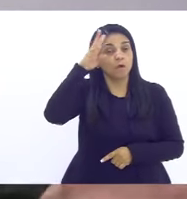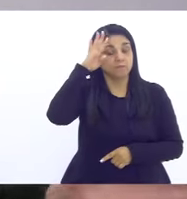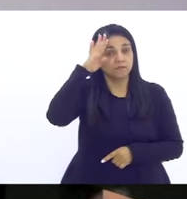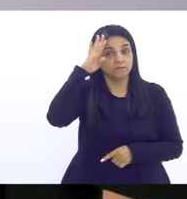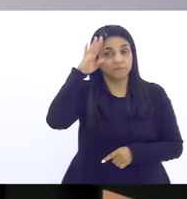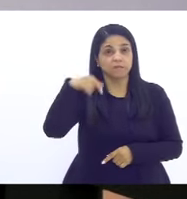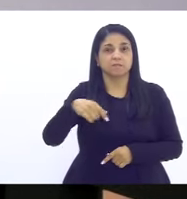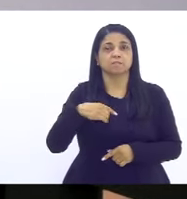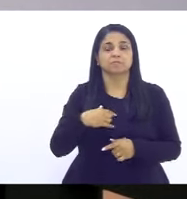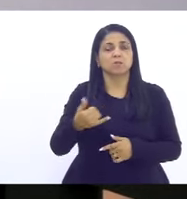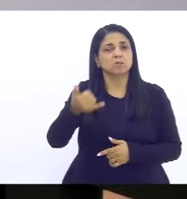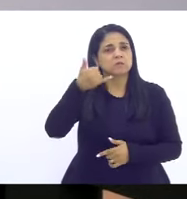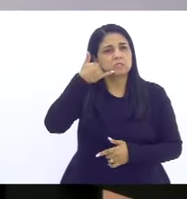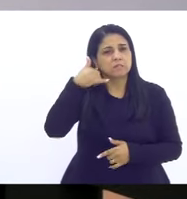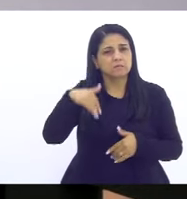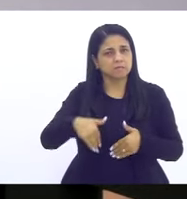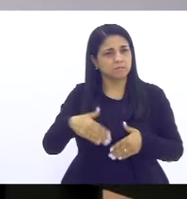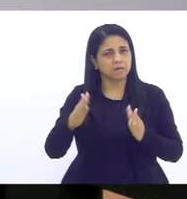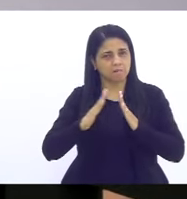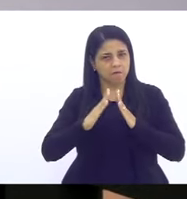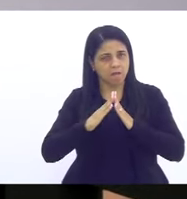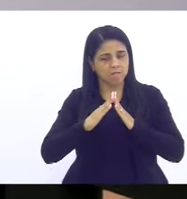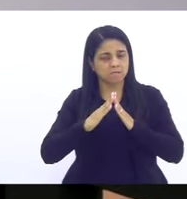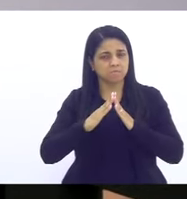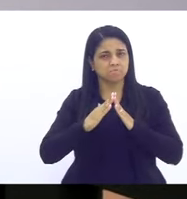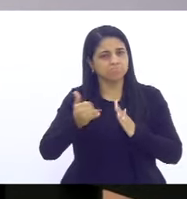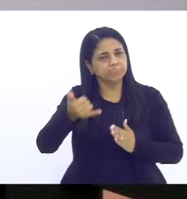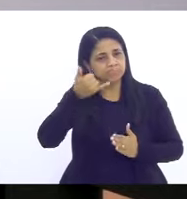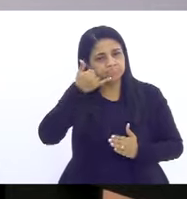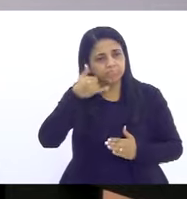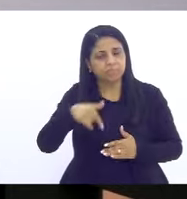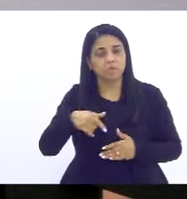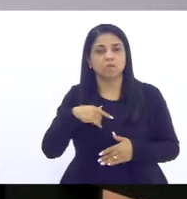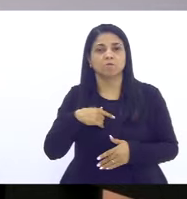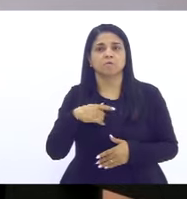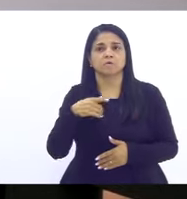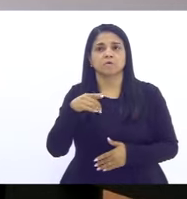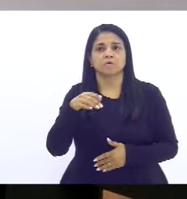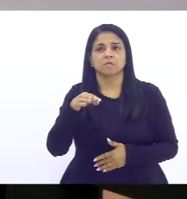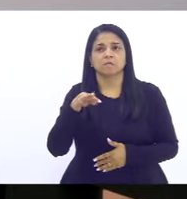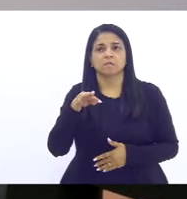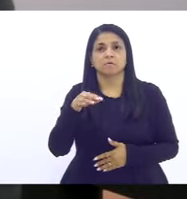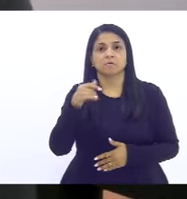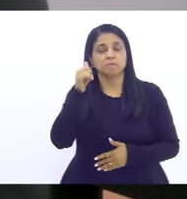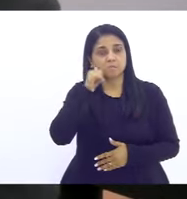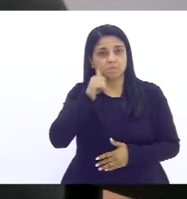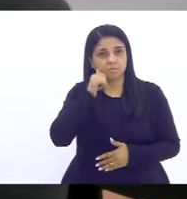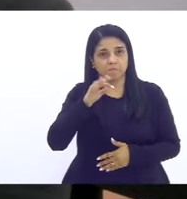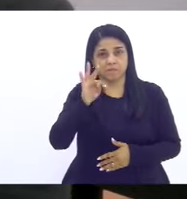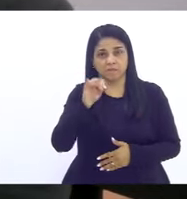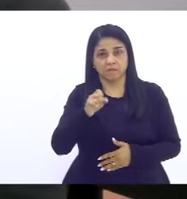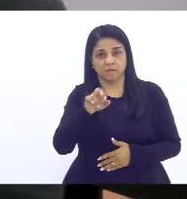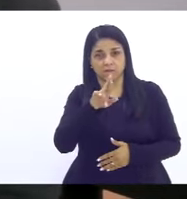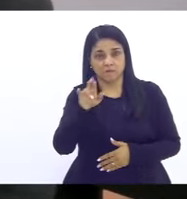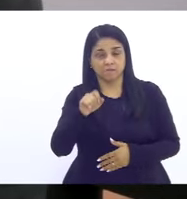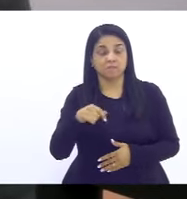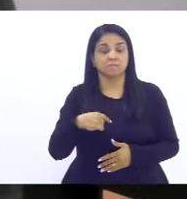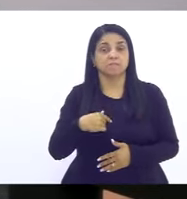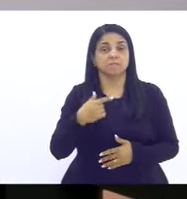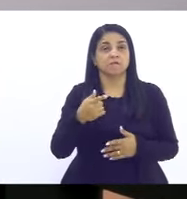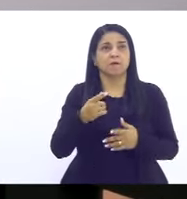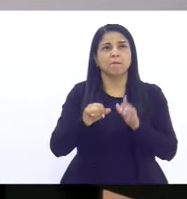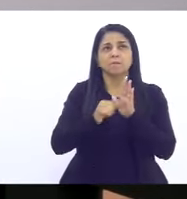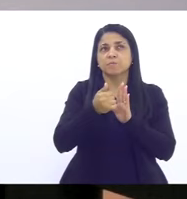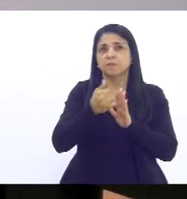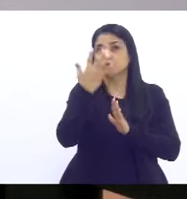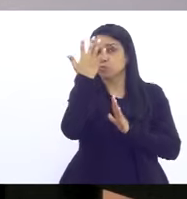recebi uma ligação da diretora Ana Tereza prestando ali condolências, porque na segunda vez esse ano, foi primeira no Carnaval,